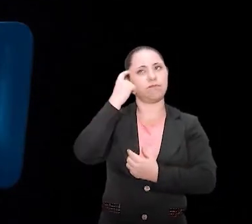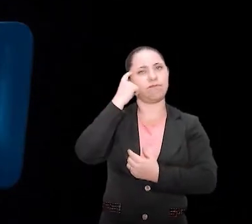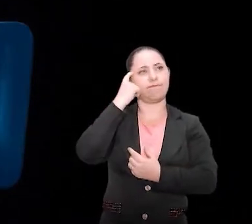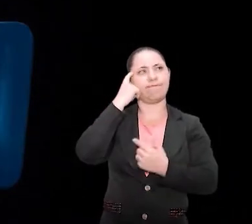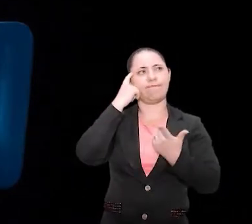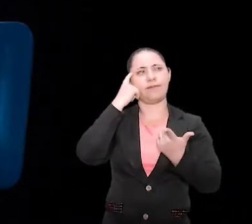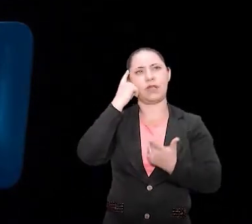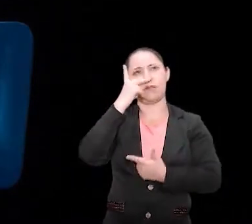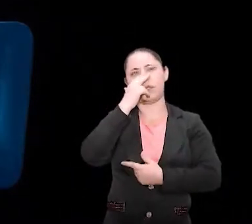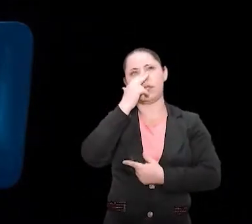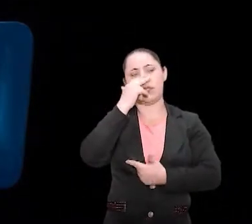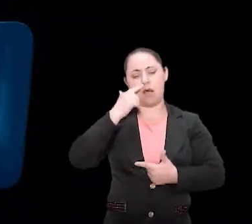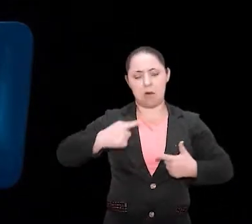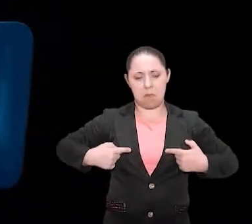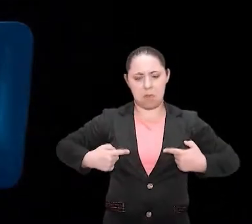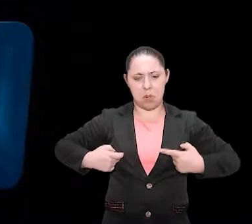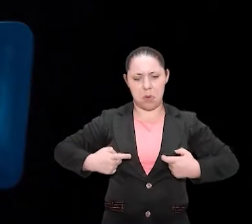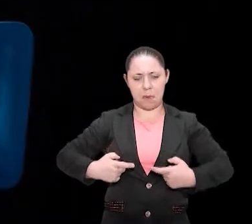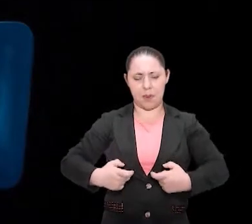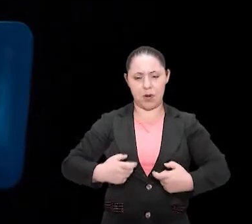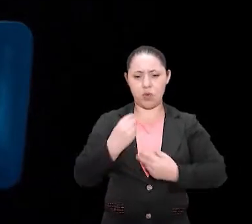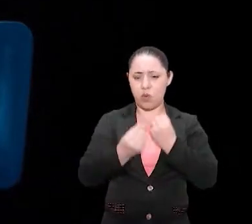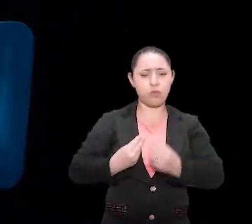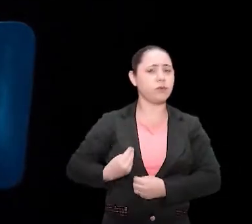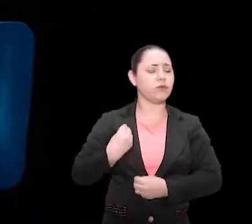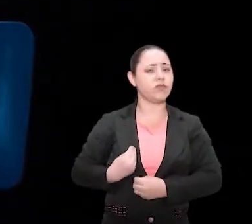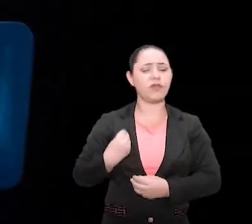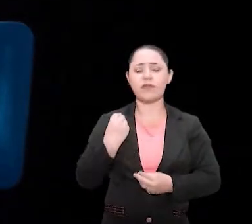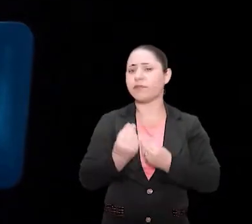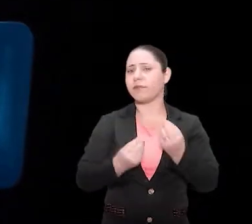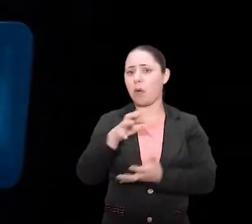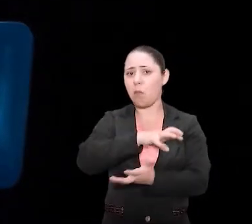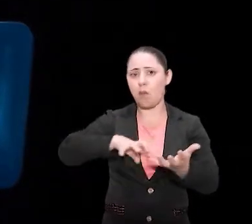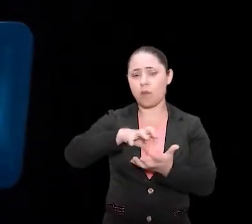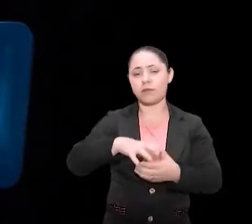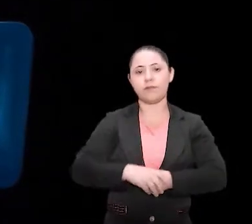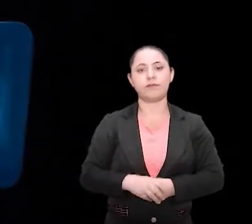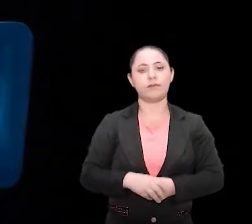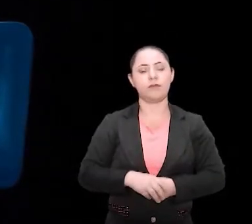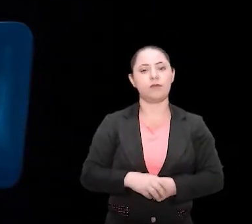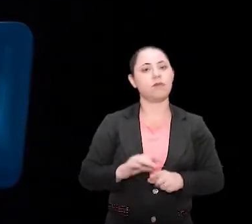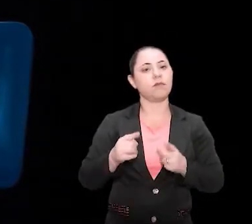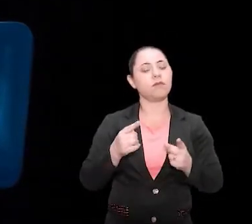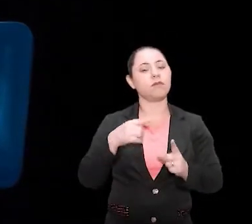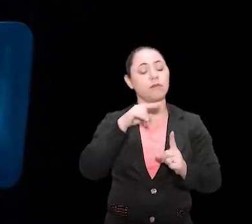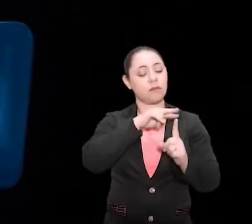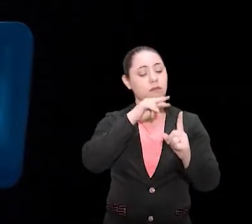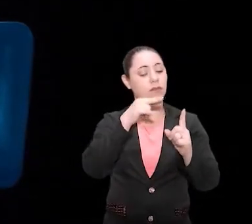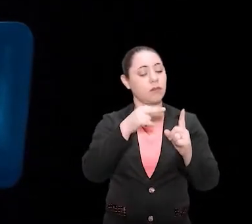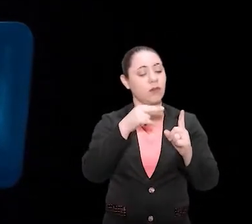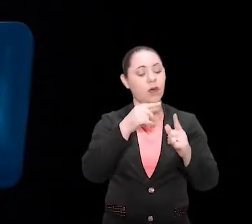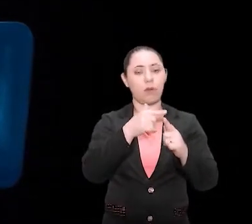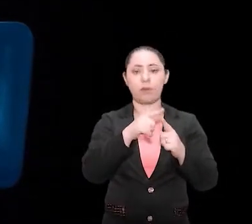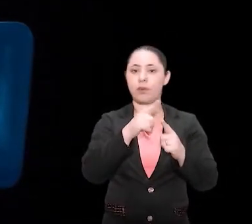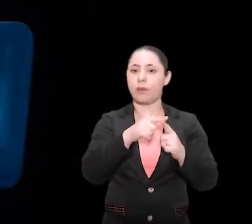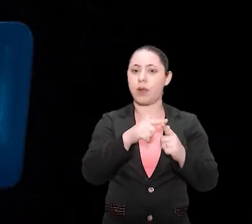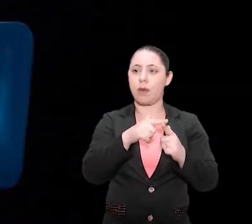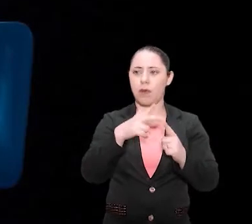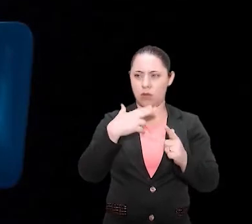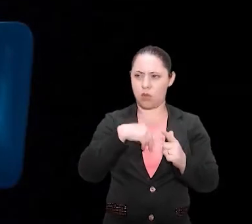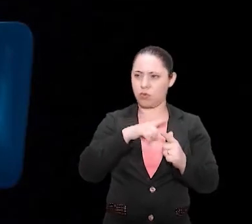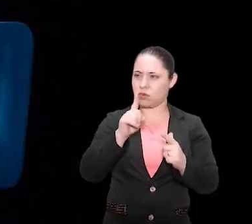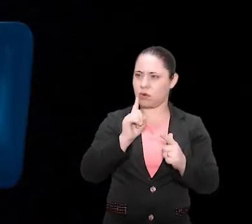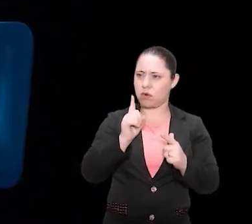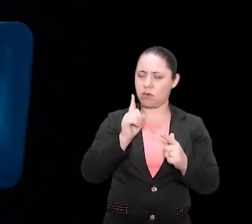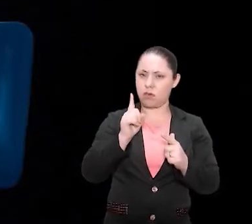com um cenário de guerra, né? Como que você vai sobreviver a esse caos? Só que você começa a olhar isso e vê que o problema não era só nosso, quer dizer, era um